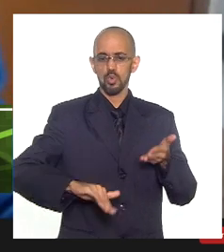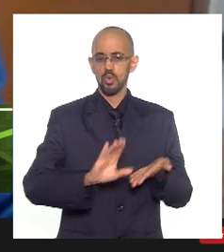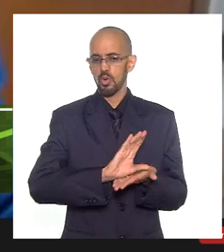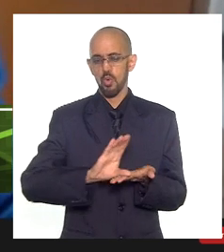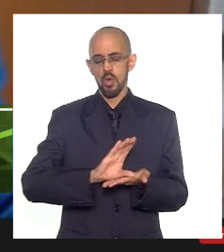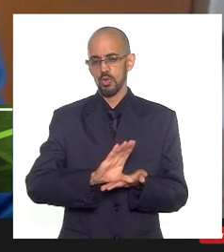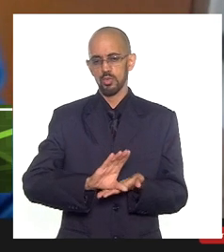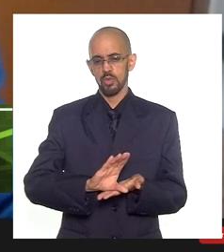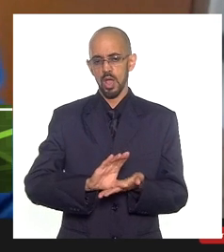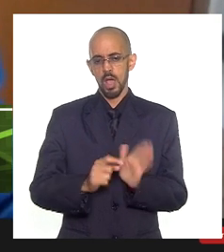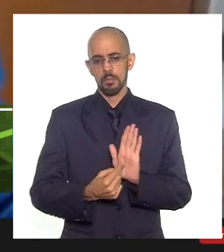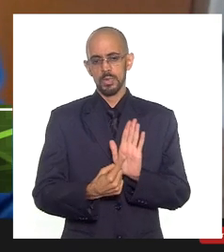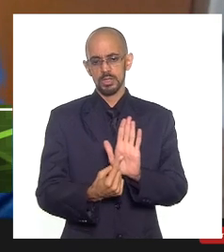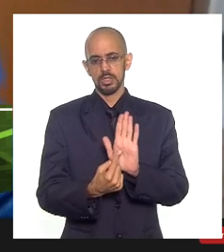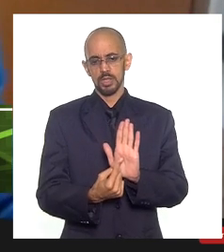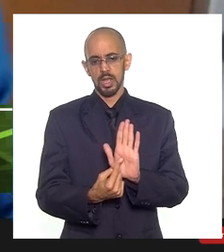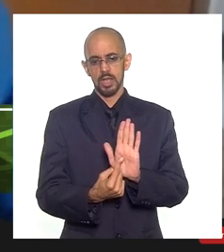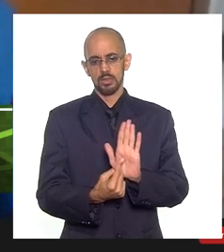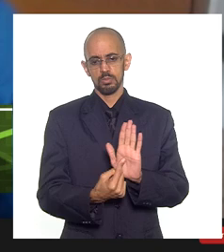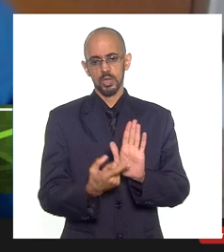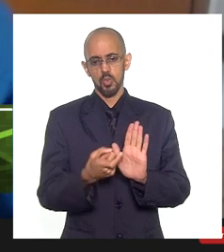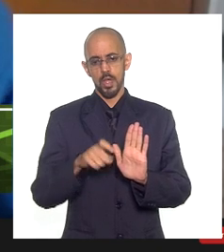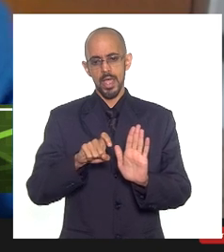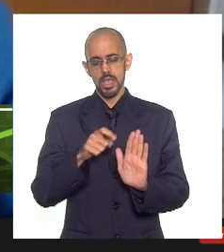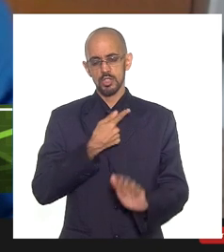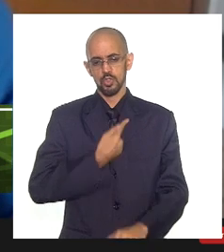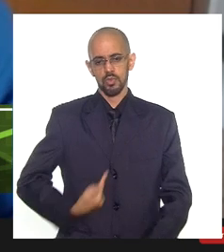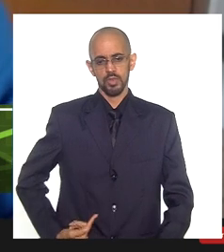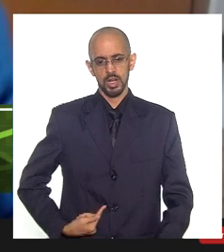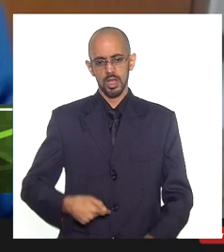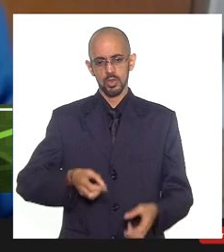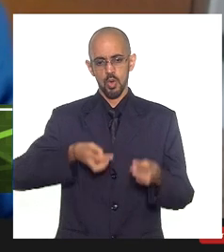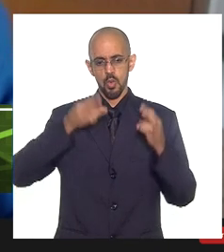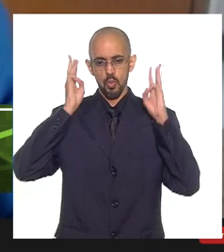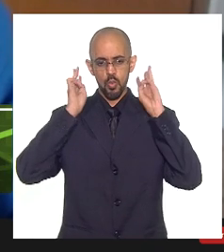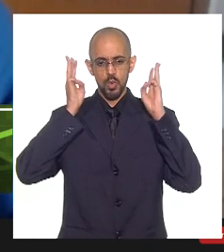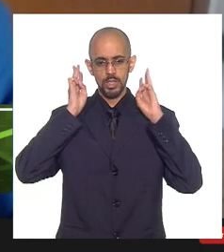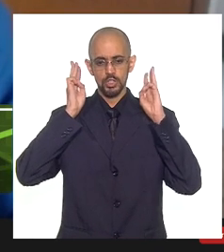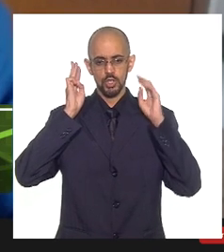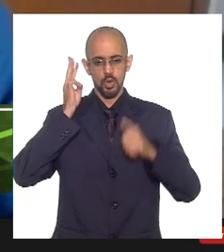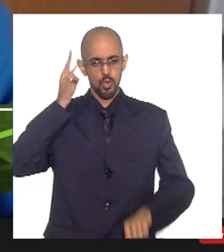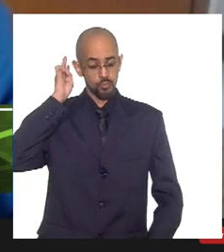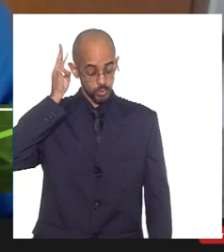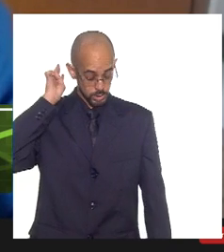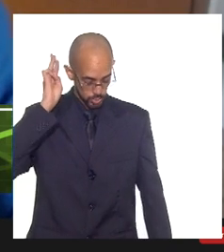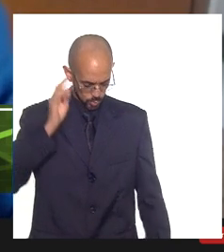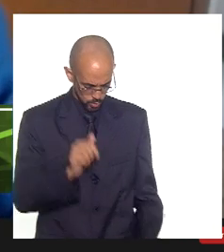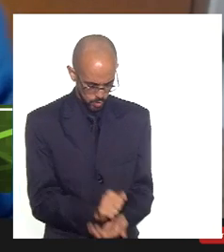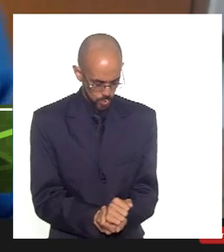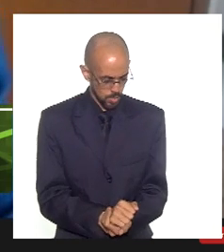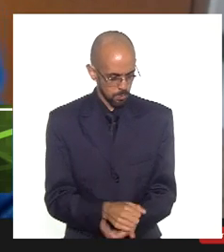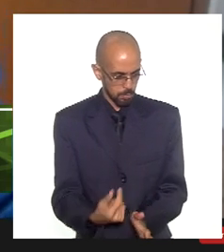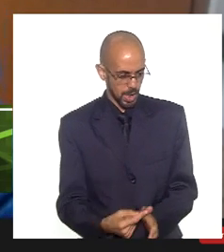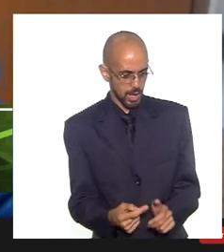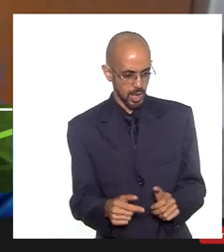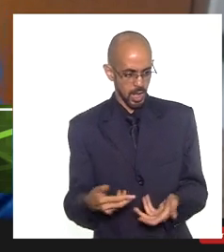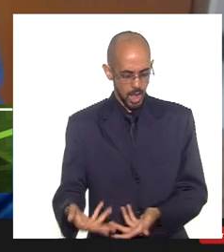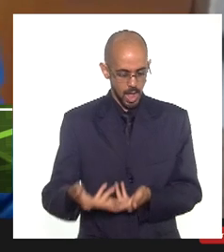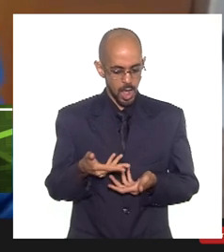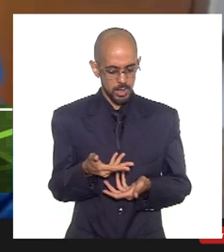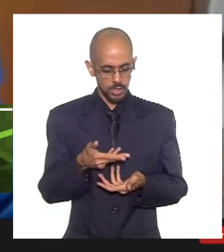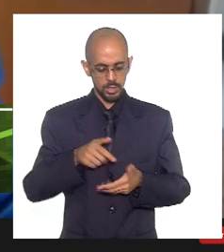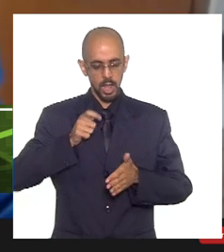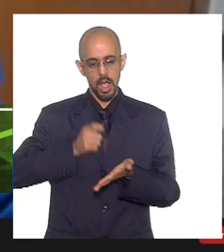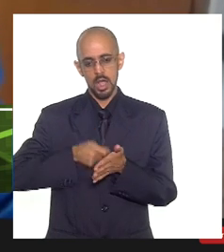pelo governador ex-governador Wilson Witzel para atender as